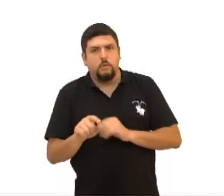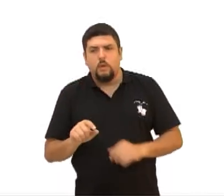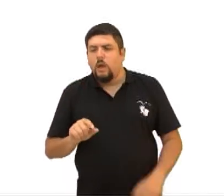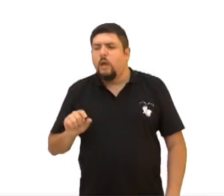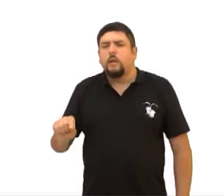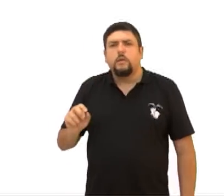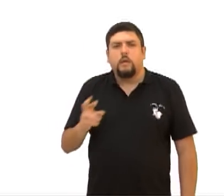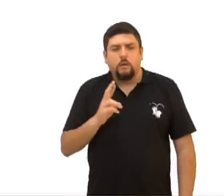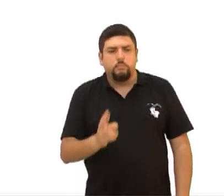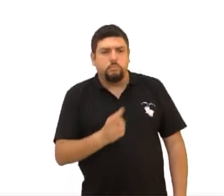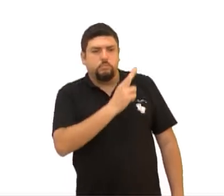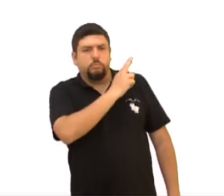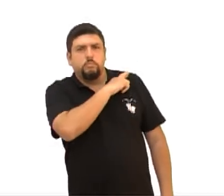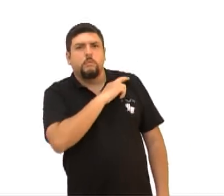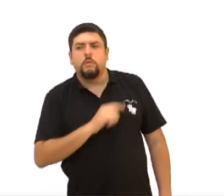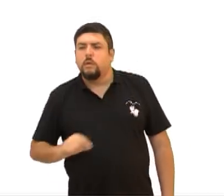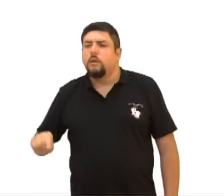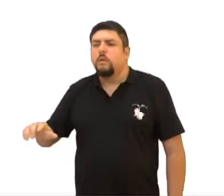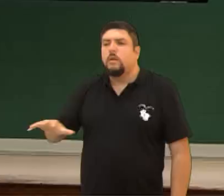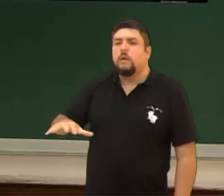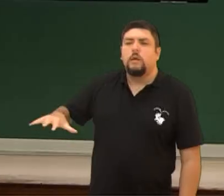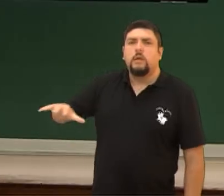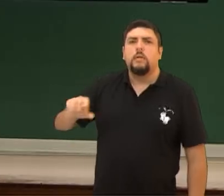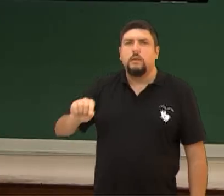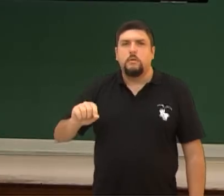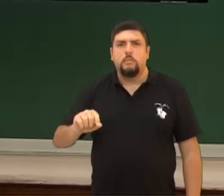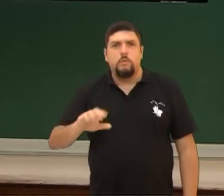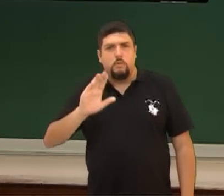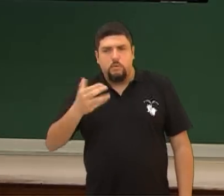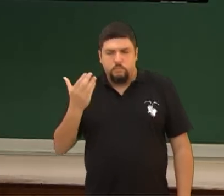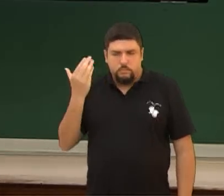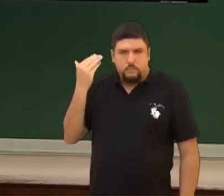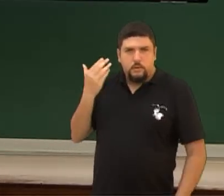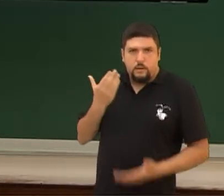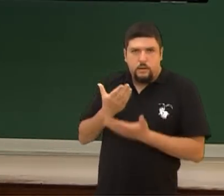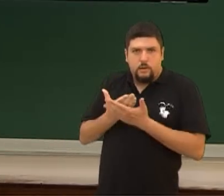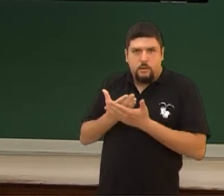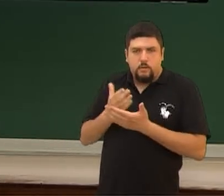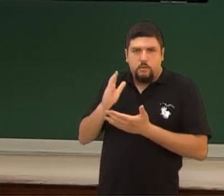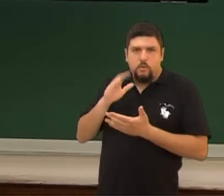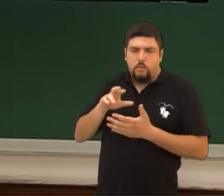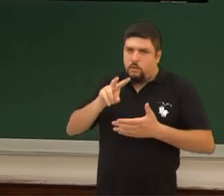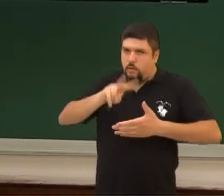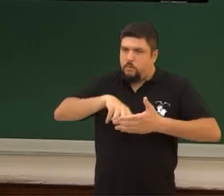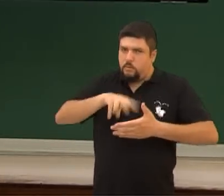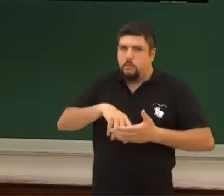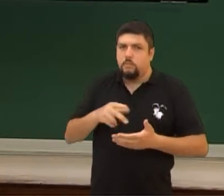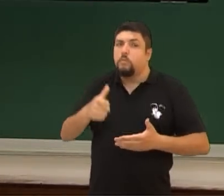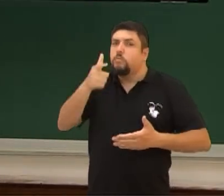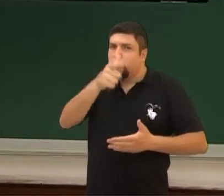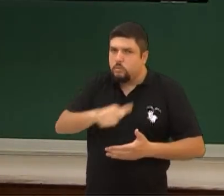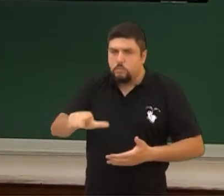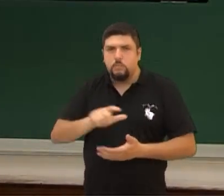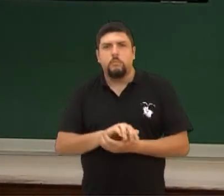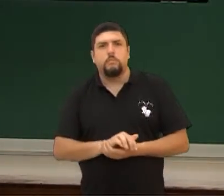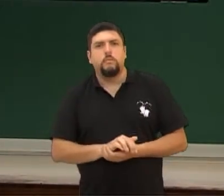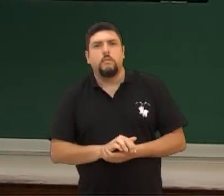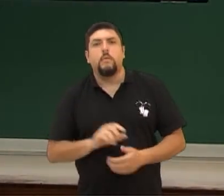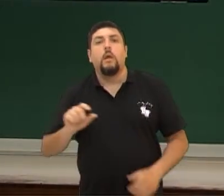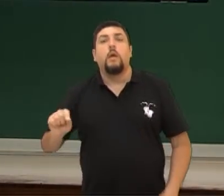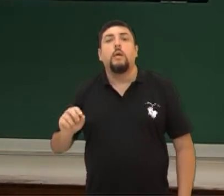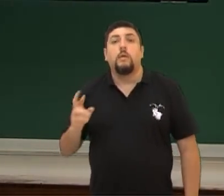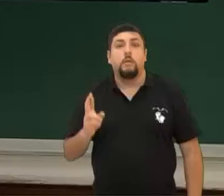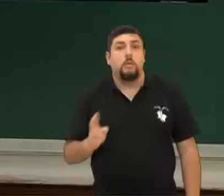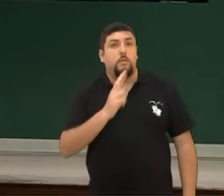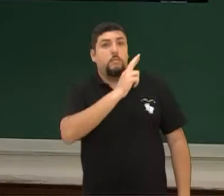crise. Nós já fizemos a leitura desse infográfico em algum momento aqui da nossa aula. Então, reparem lá. Sobre os responsáveis, preste atenção